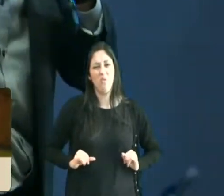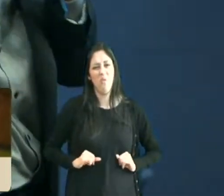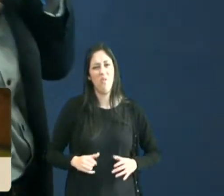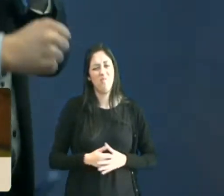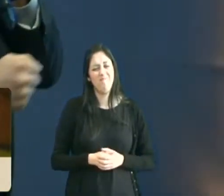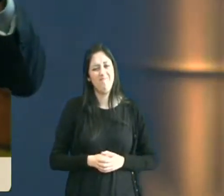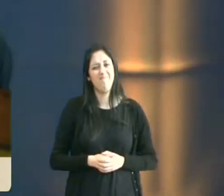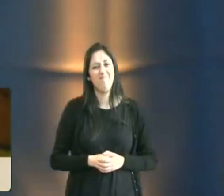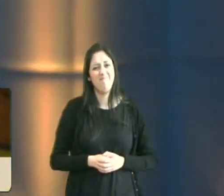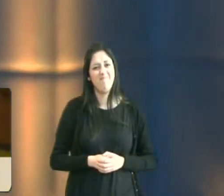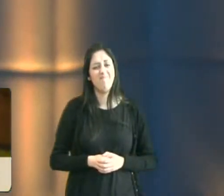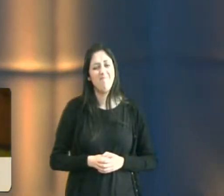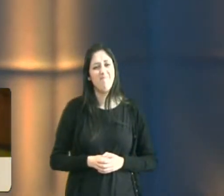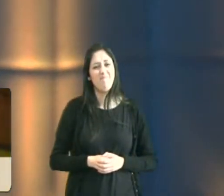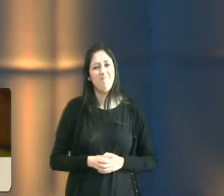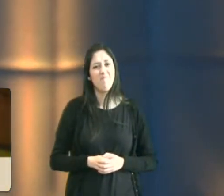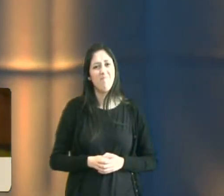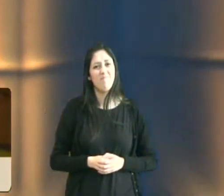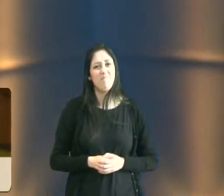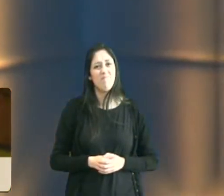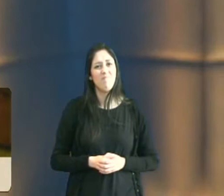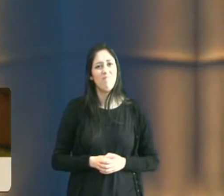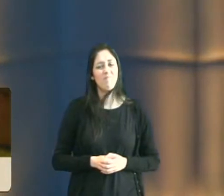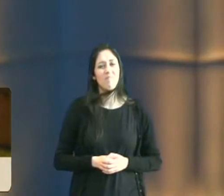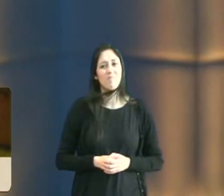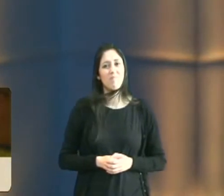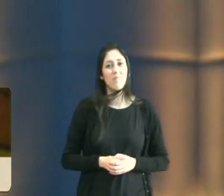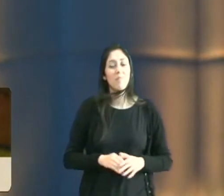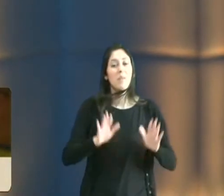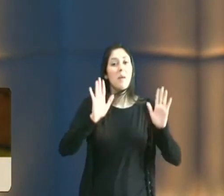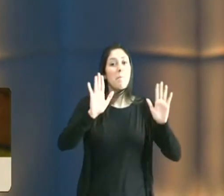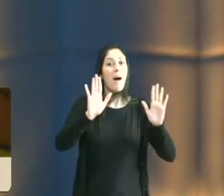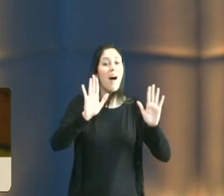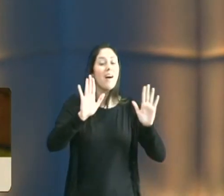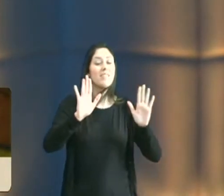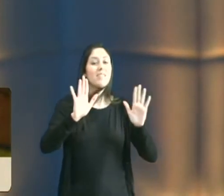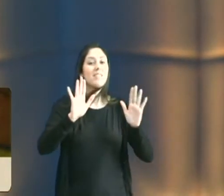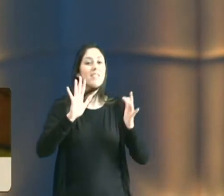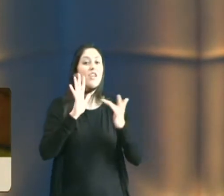aqui, vem comigo, ela está dormindo,